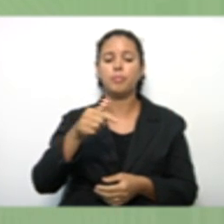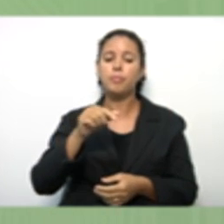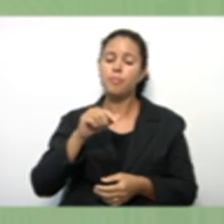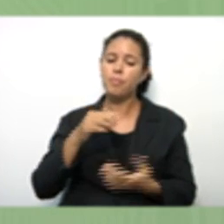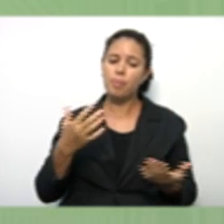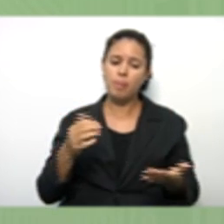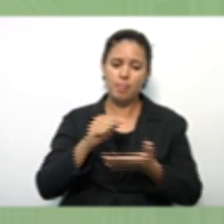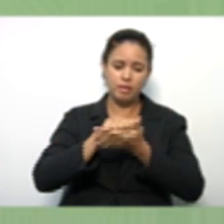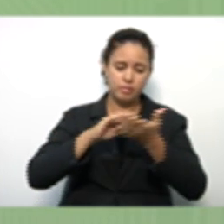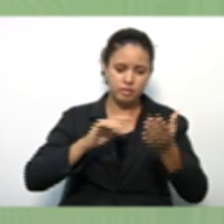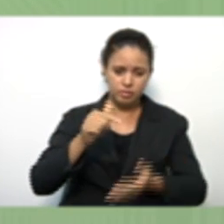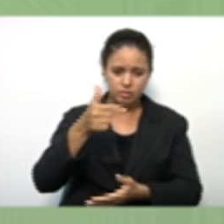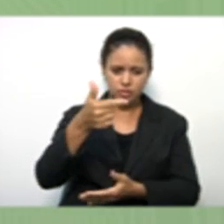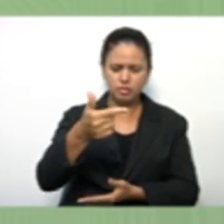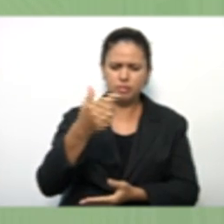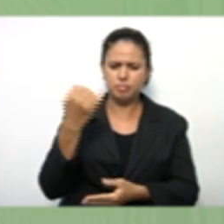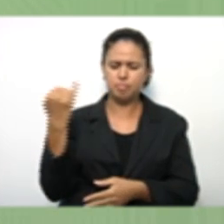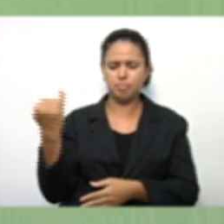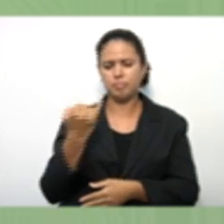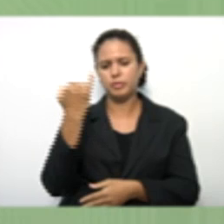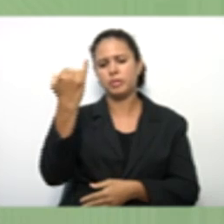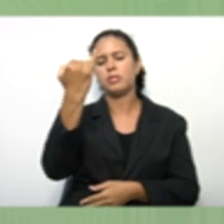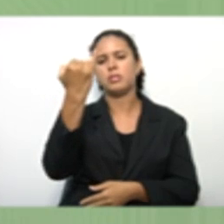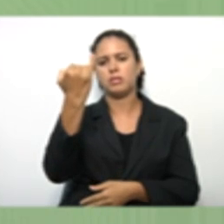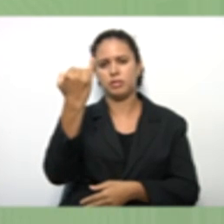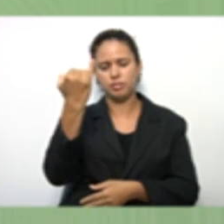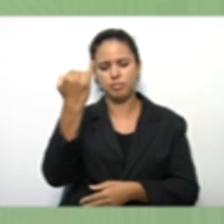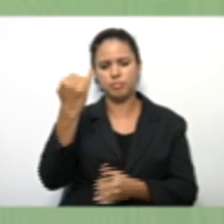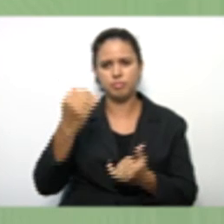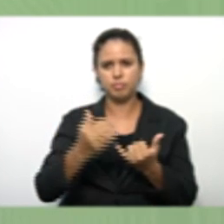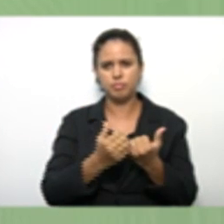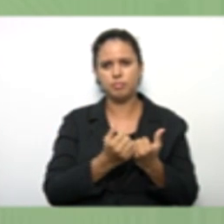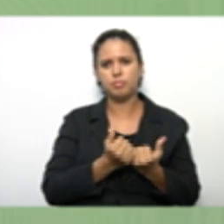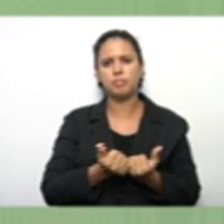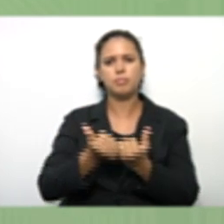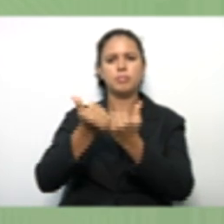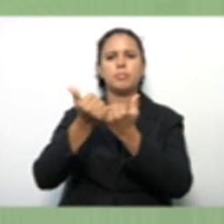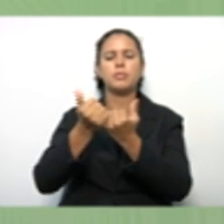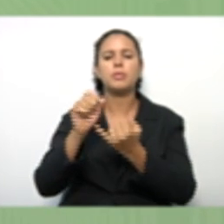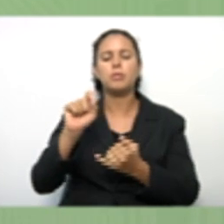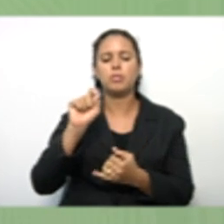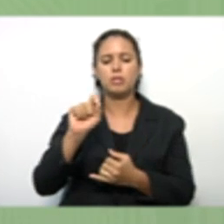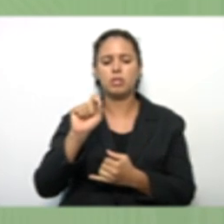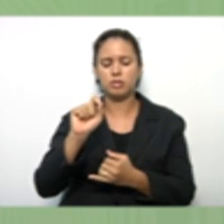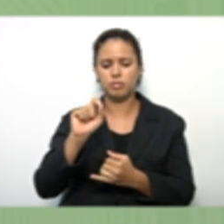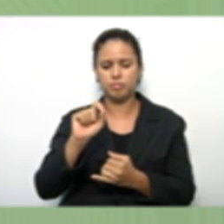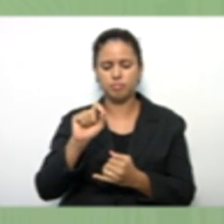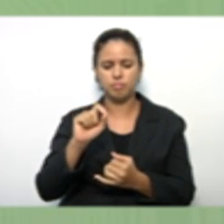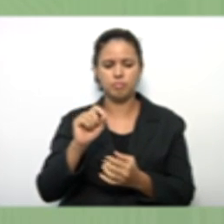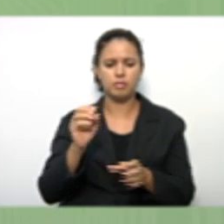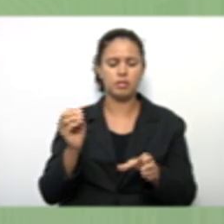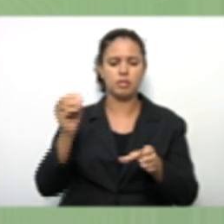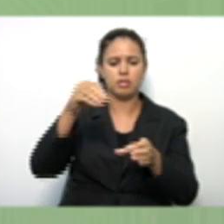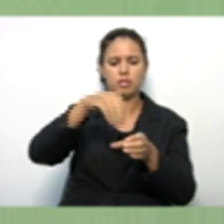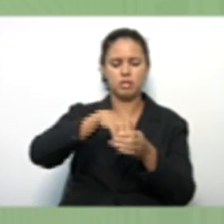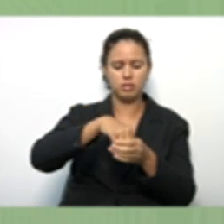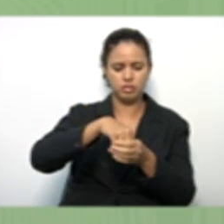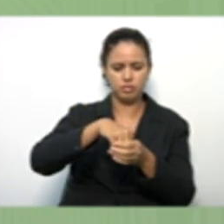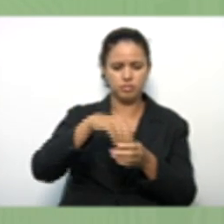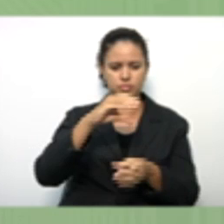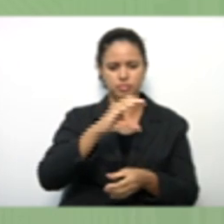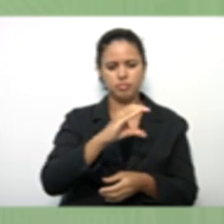entidades. Porque é o que nós viemos falando e esse é o ponto inicial das nossas aulas para o nosso entendimento. Dentro